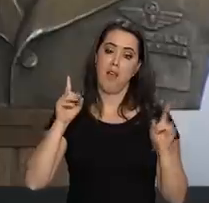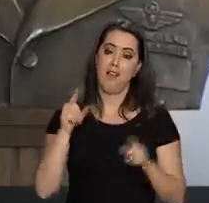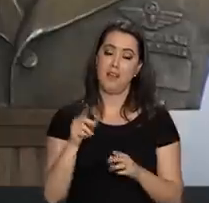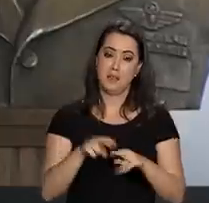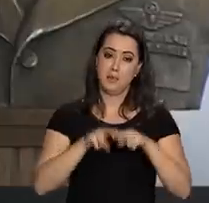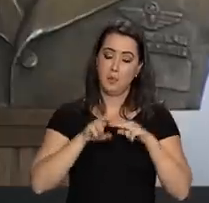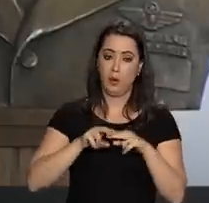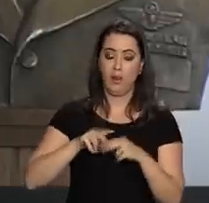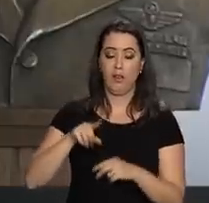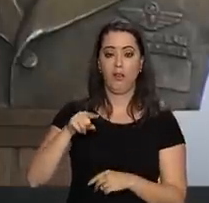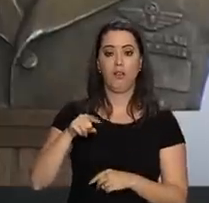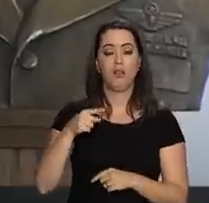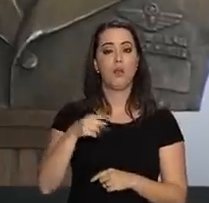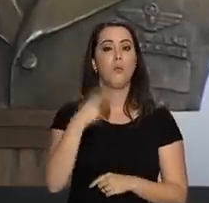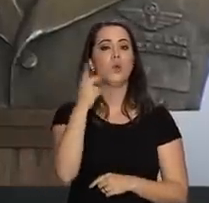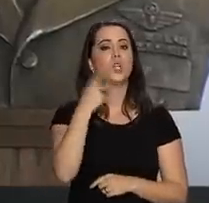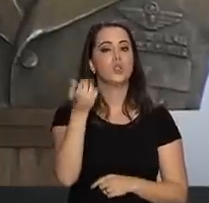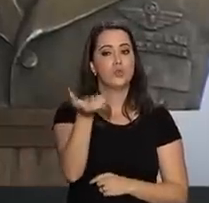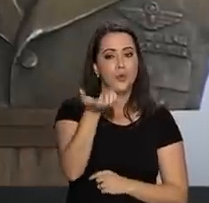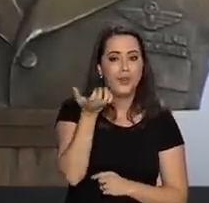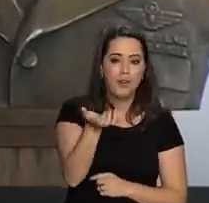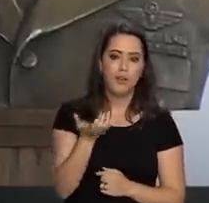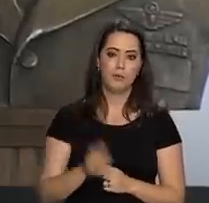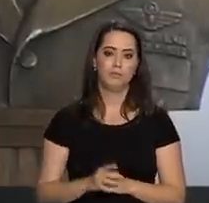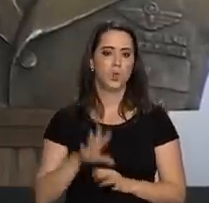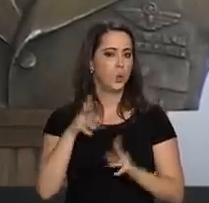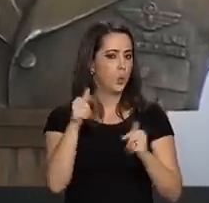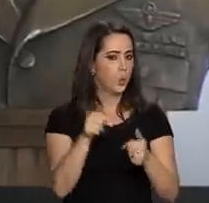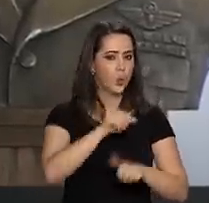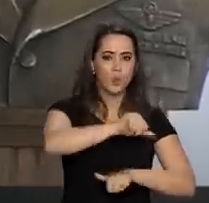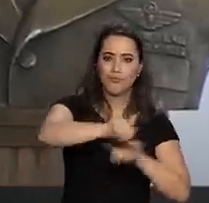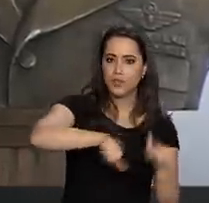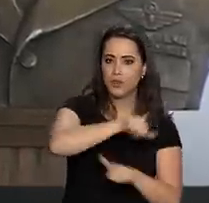por imposição política. E tudo se